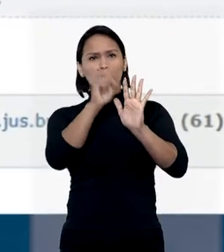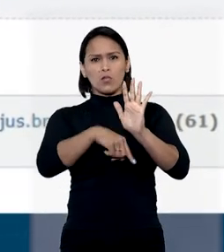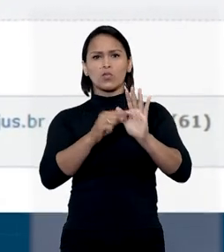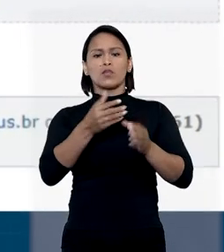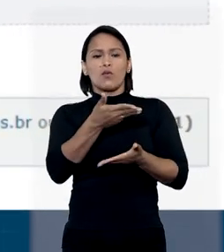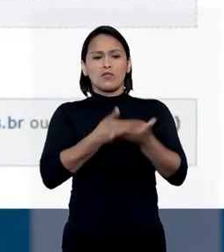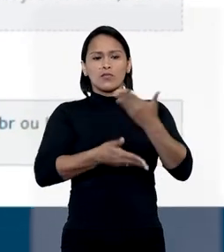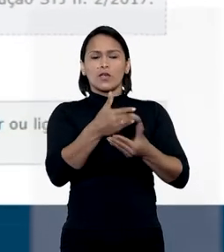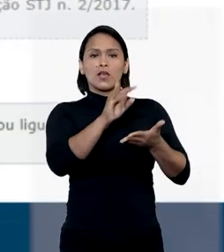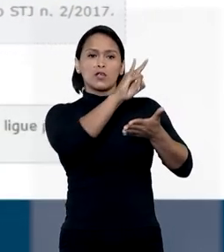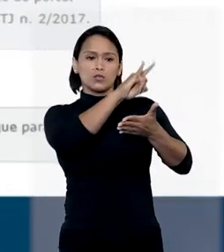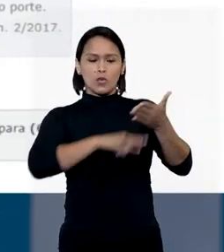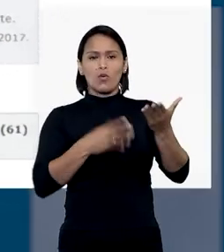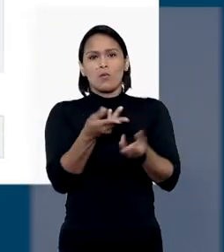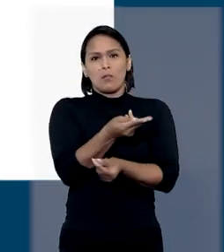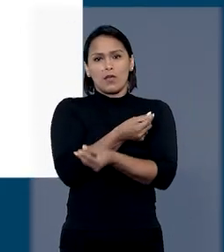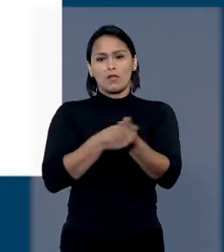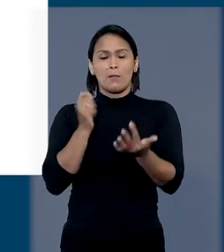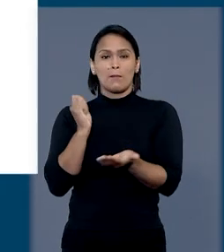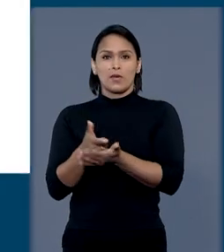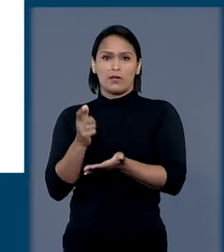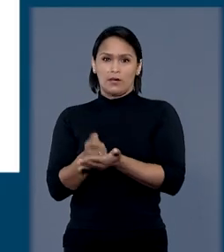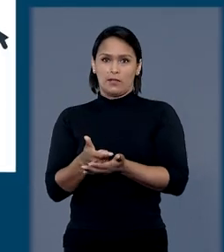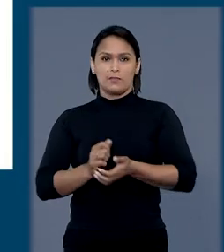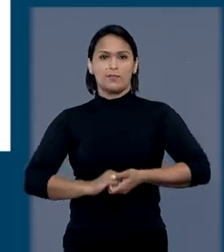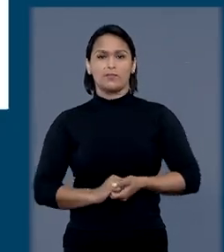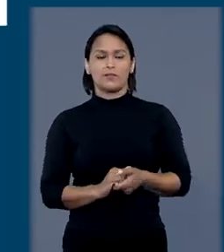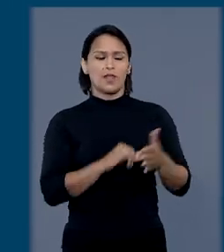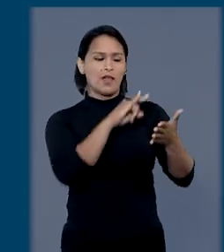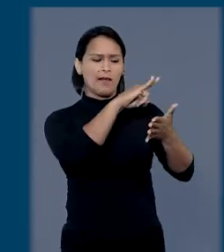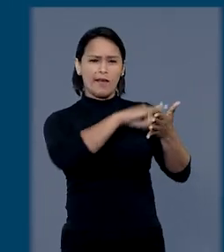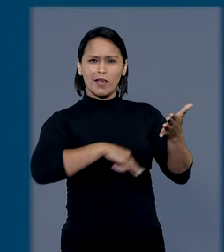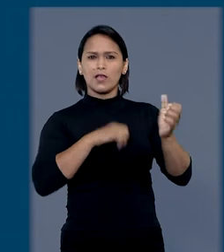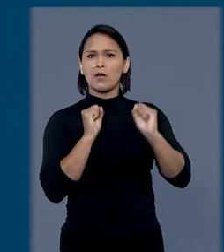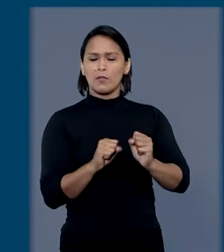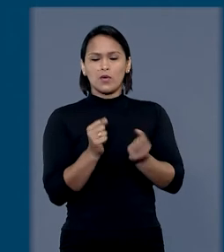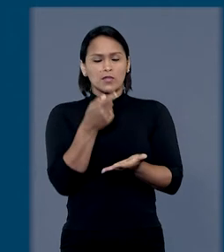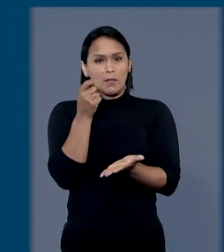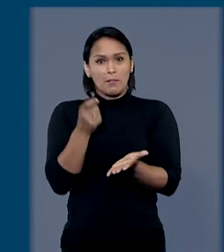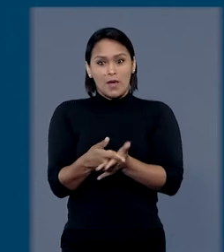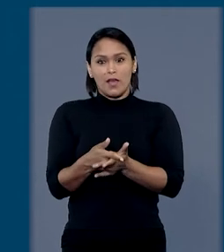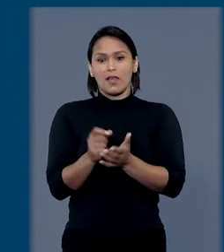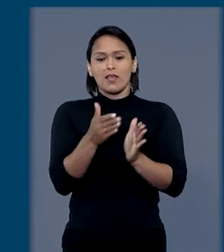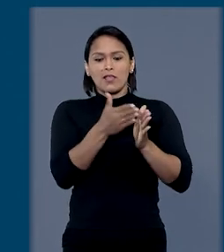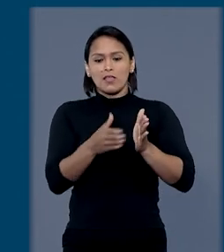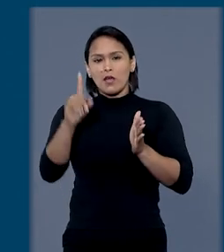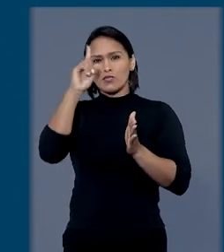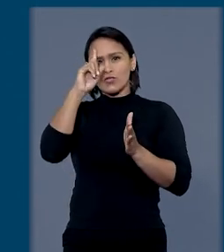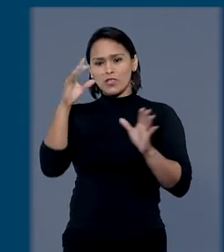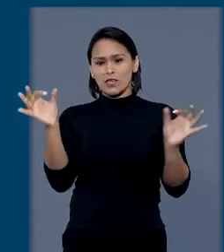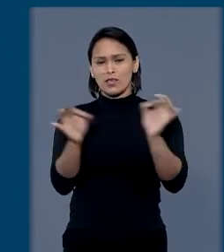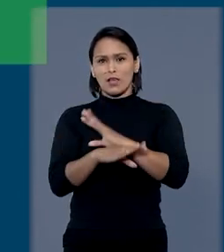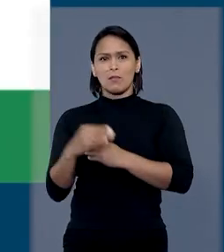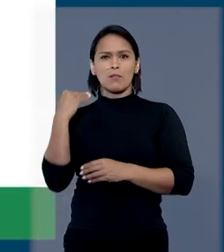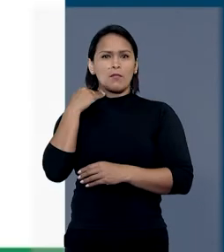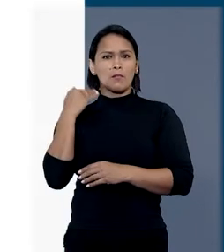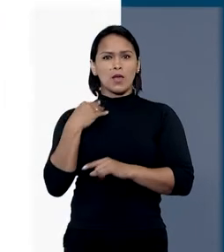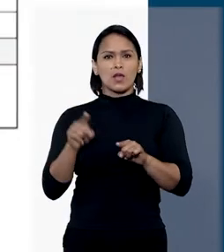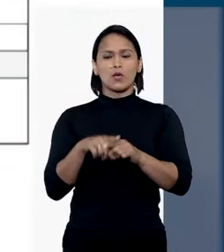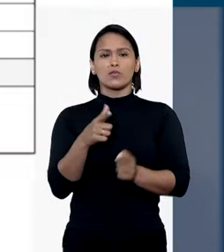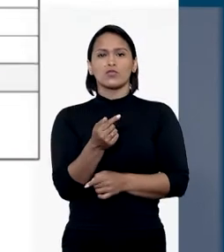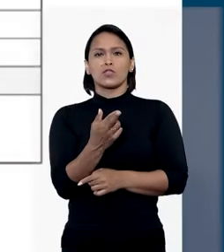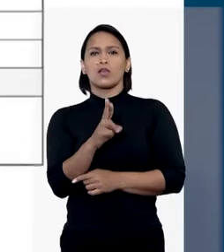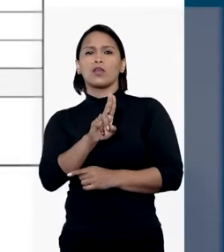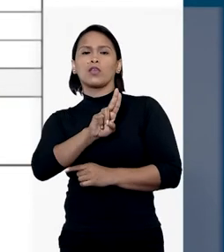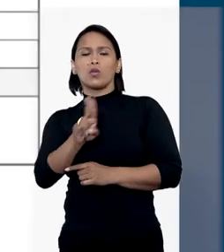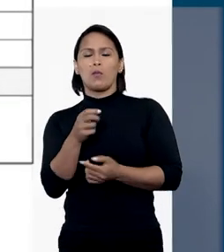no botão Gerar Guia de Recolhimento da União. A guia pode ser paga até o vencimento em qualquer banco. O